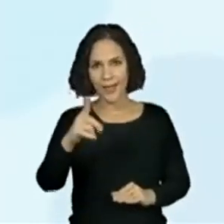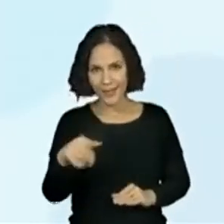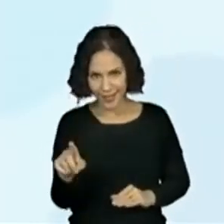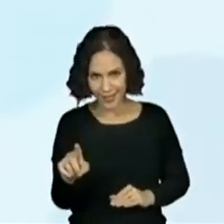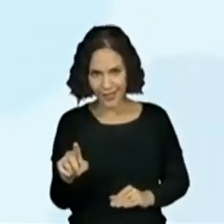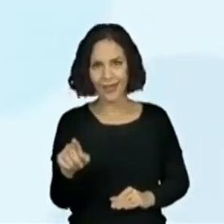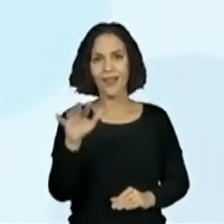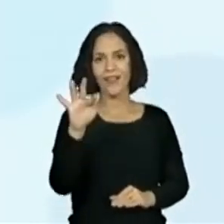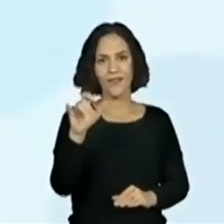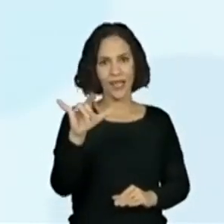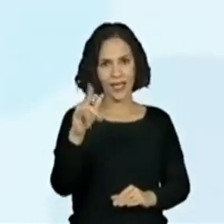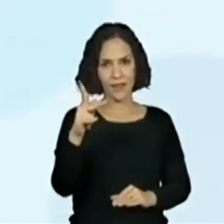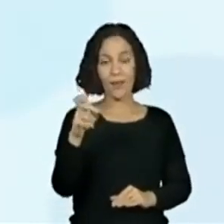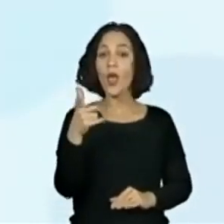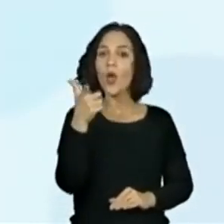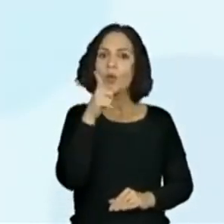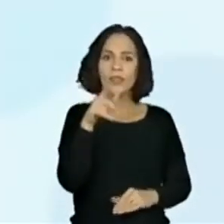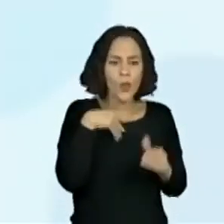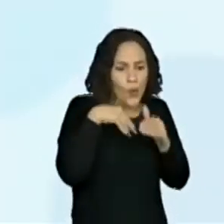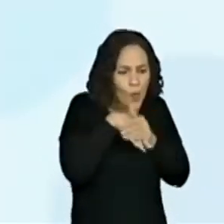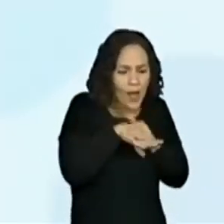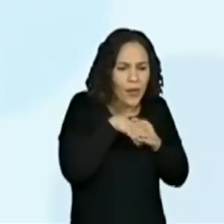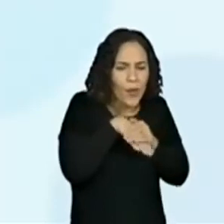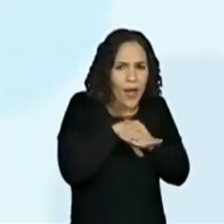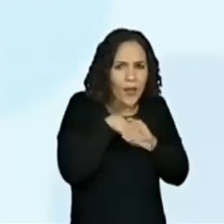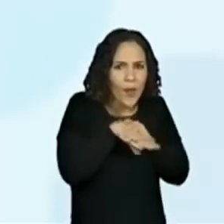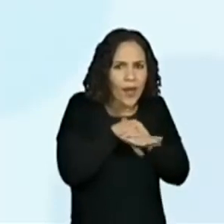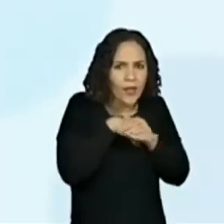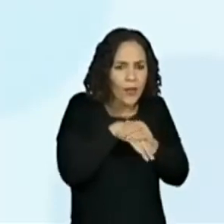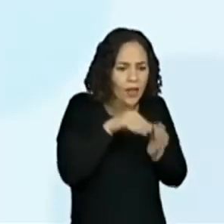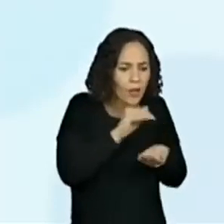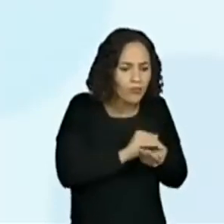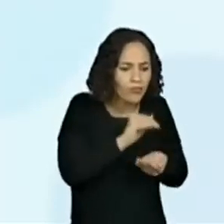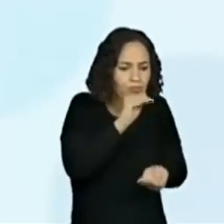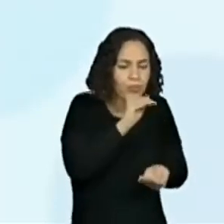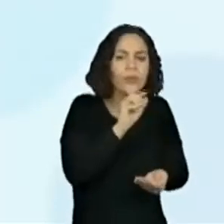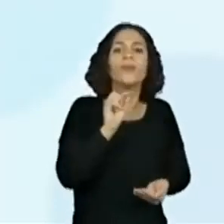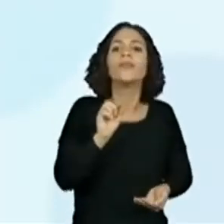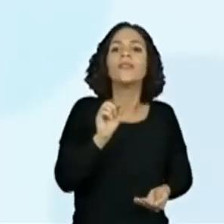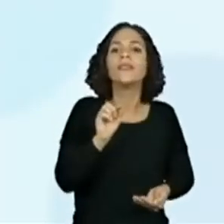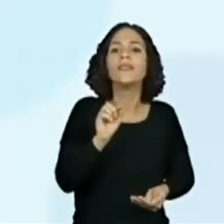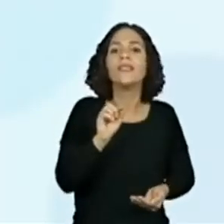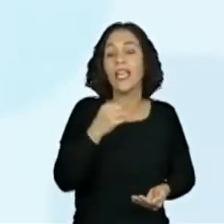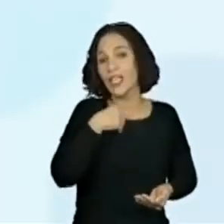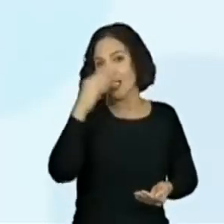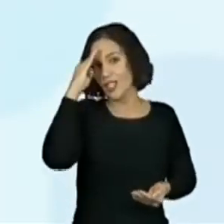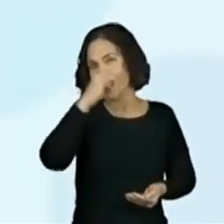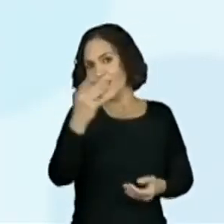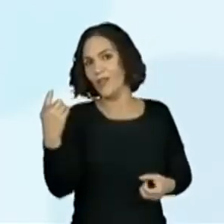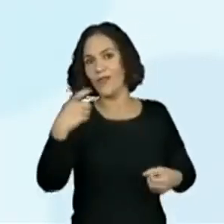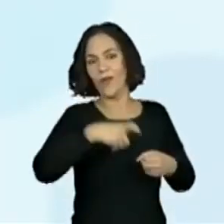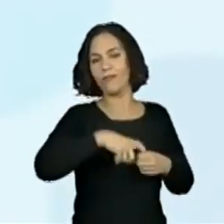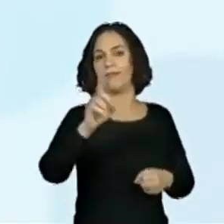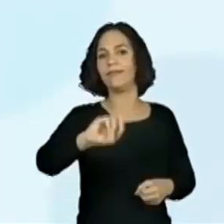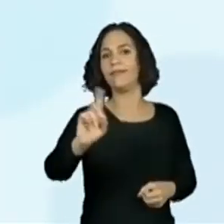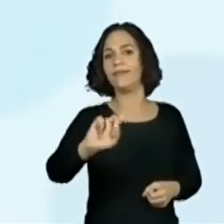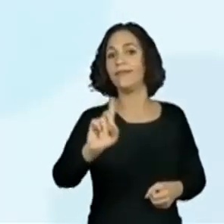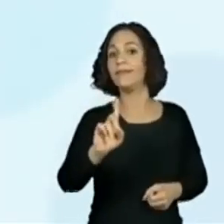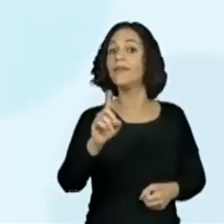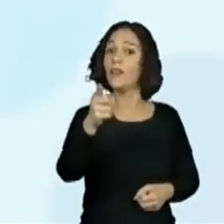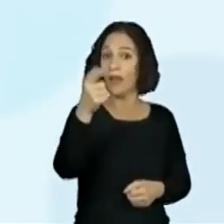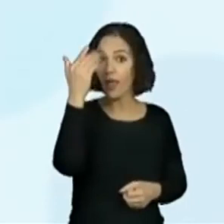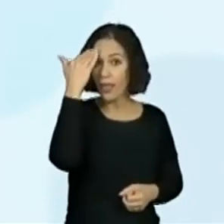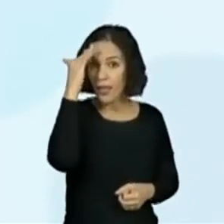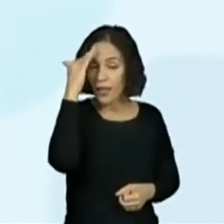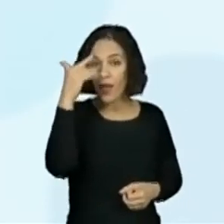conseguiu juntar. Ah. E eu acho mais legal não voltar de cara. Memorizar? A minha tela. Porque se você